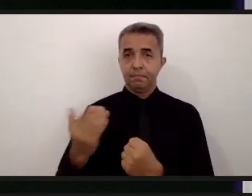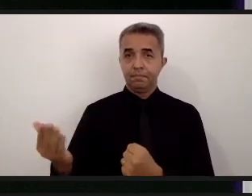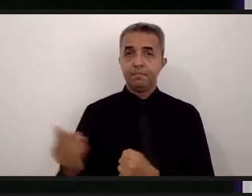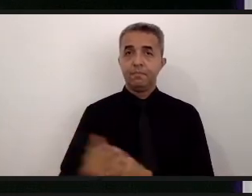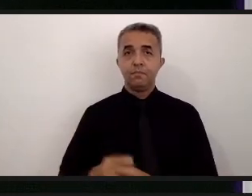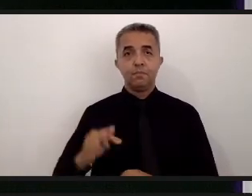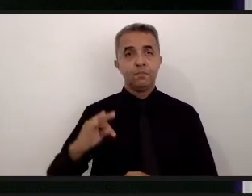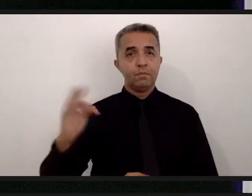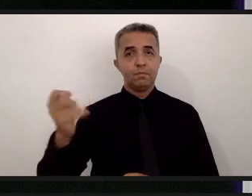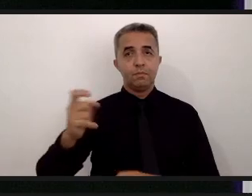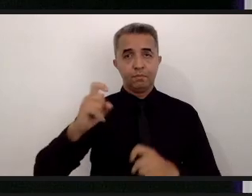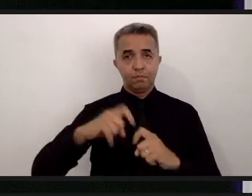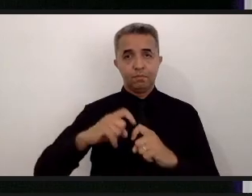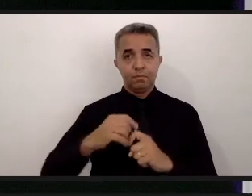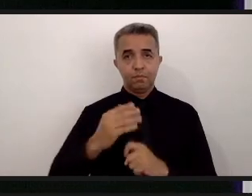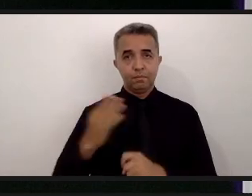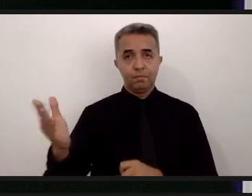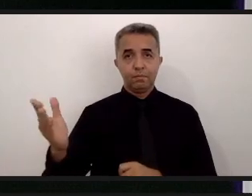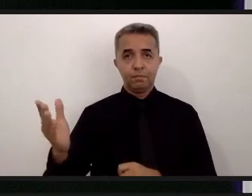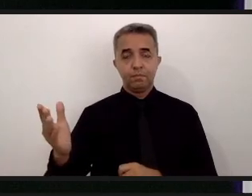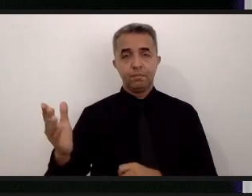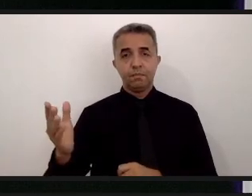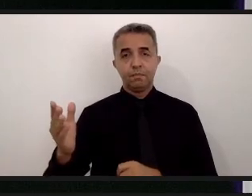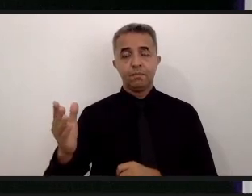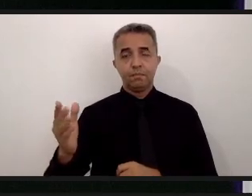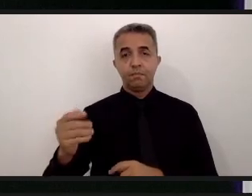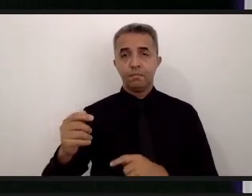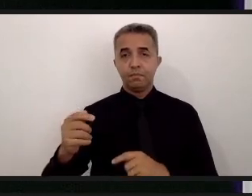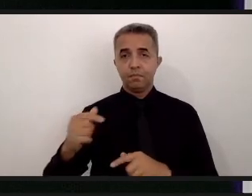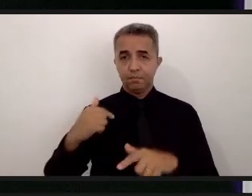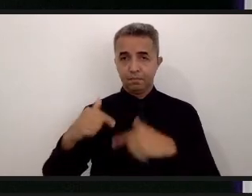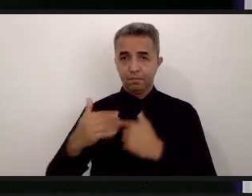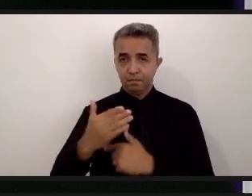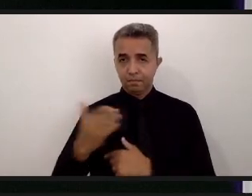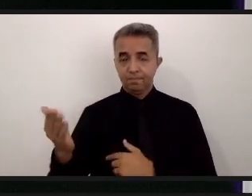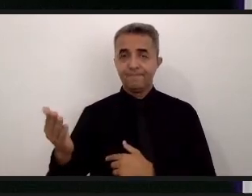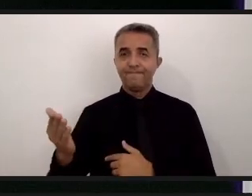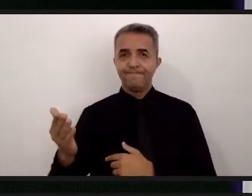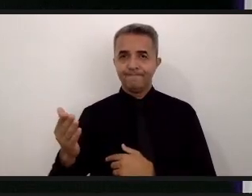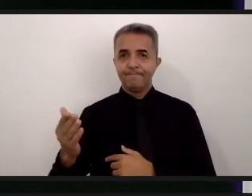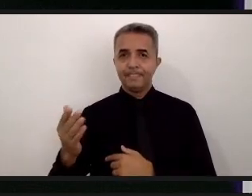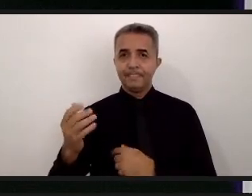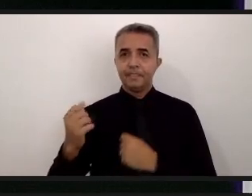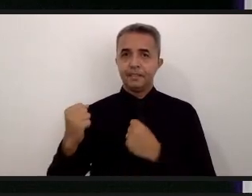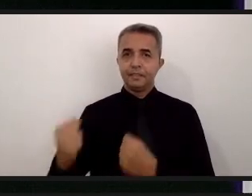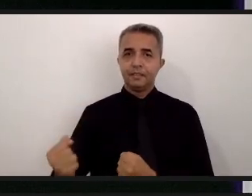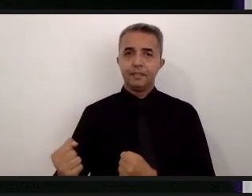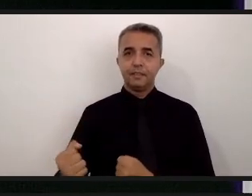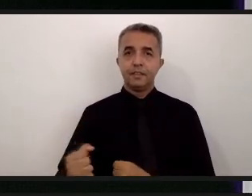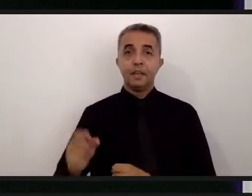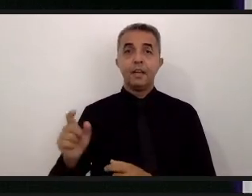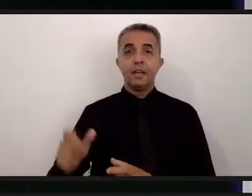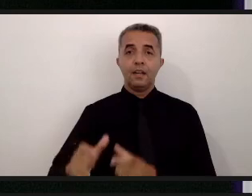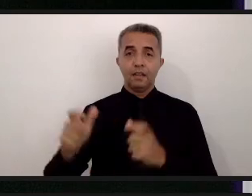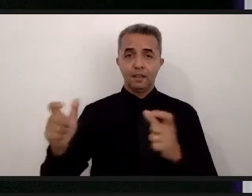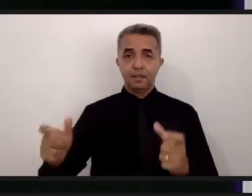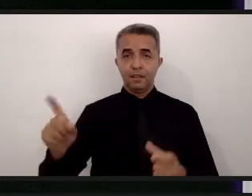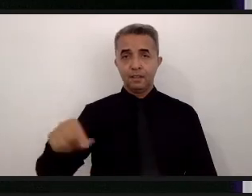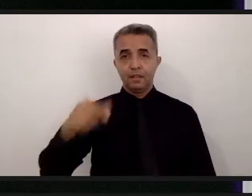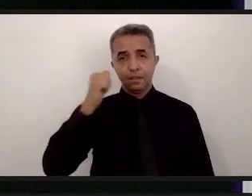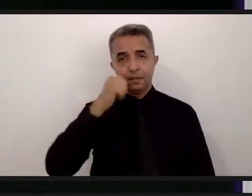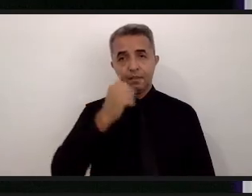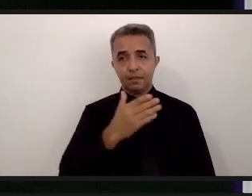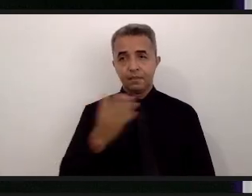médicos que são capacitados para isso. É uma grande parte são mulheres também, deixam